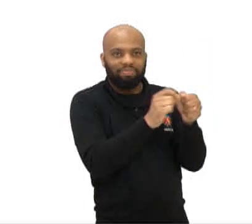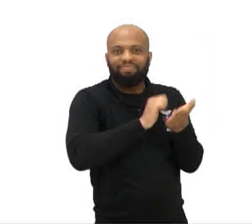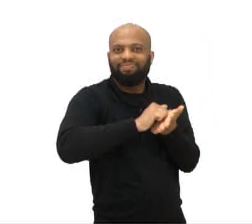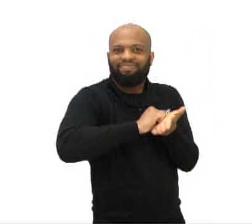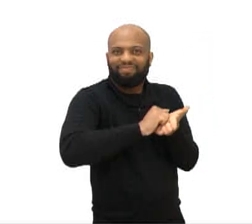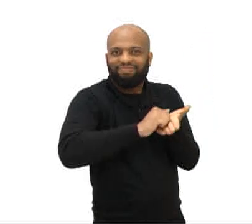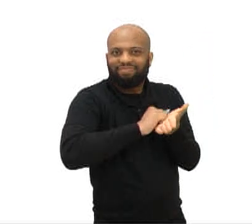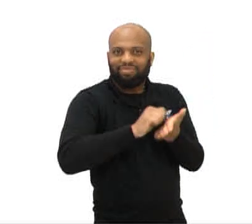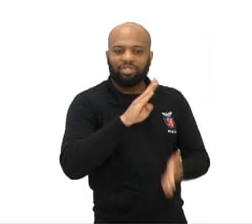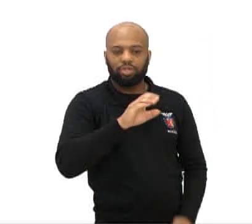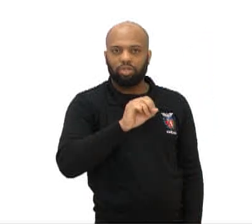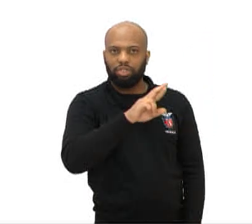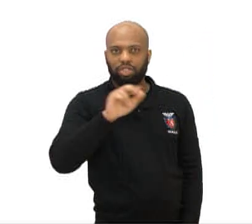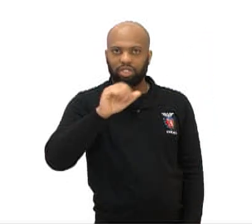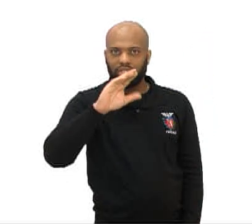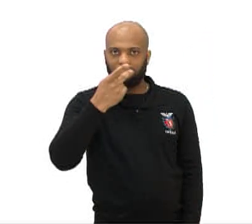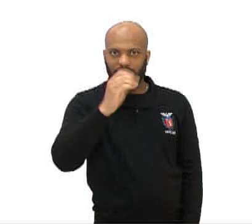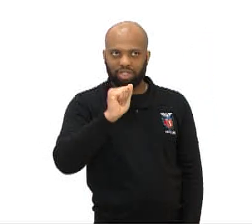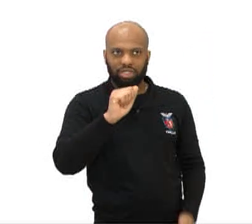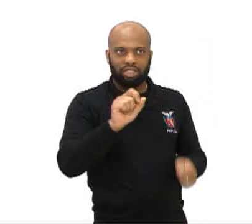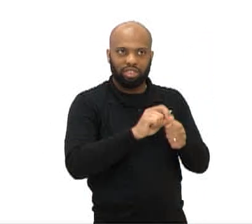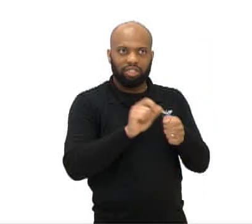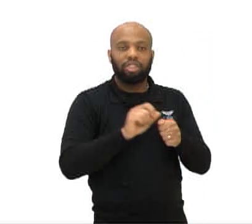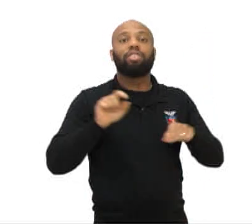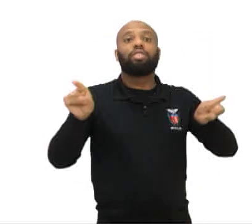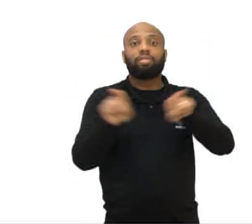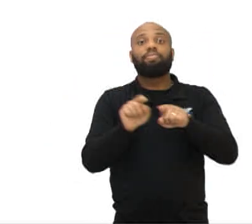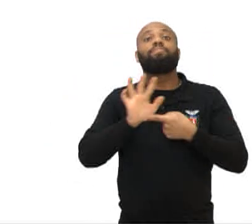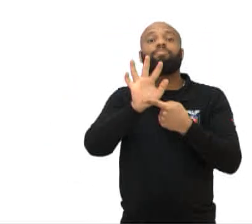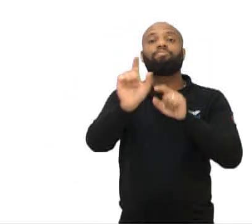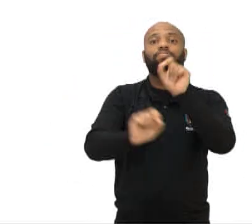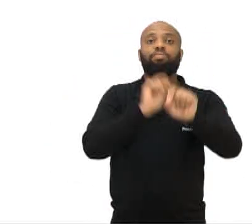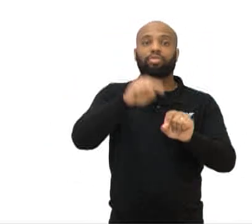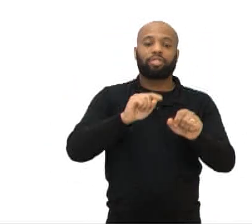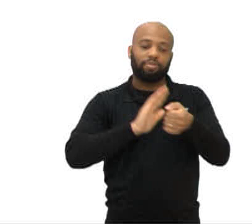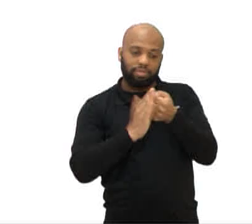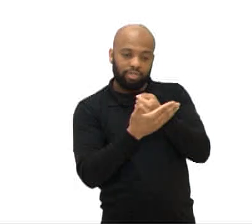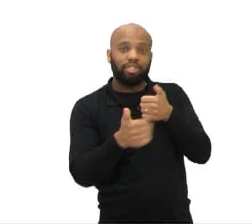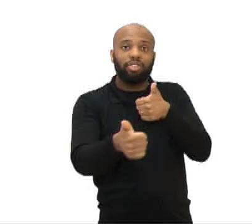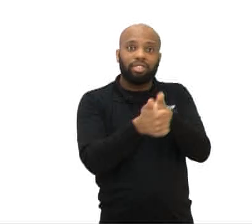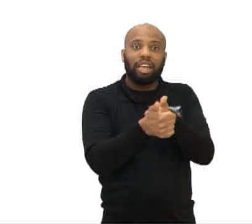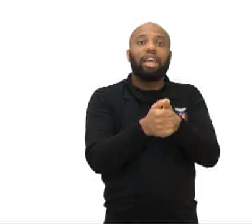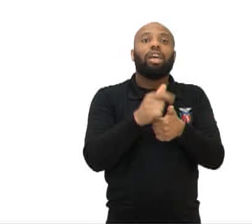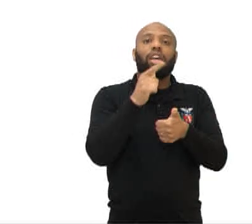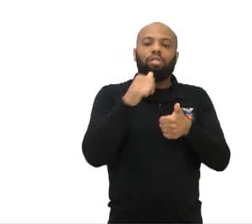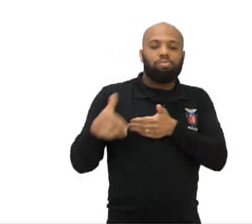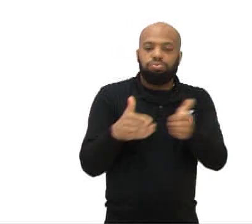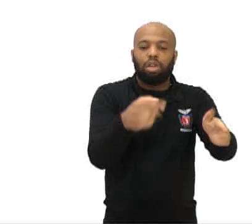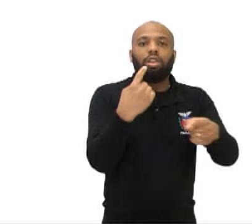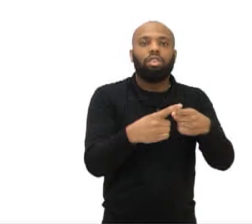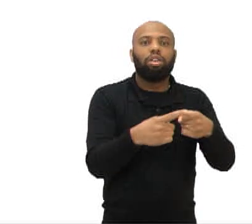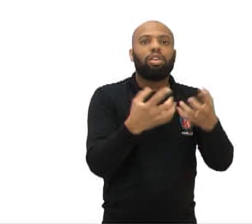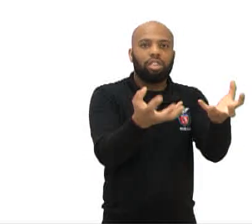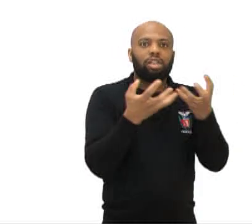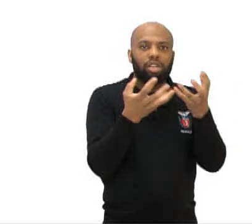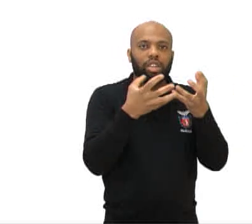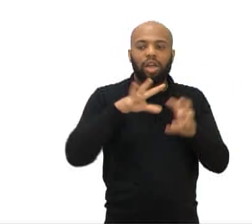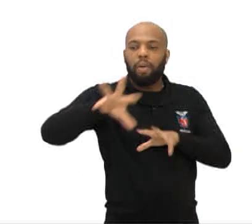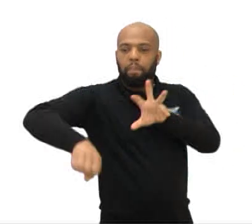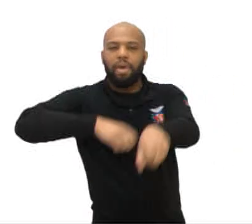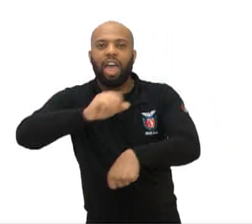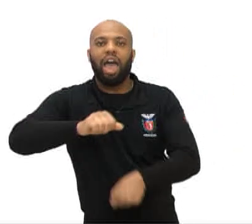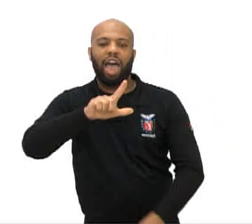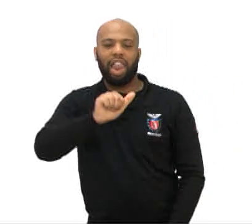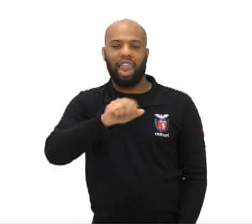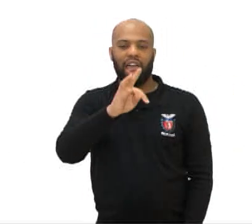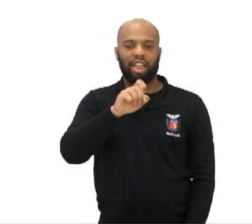tem, inclusive a imagem traz para nós ali, as vilas que se formam próximo dos rios, justamente para a extração do látex, que é